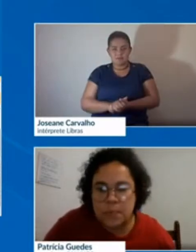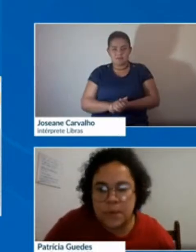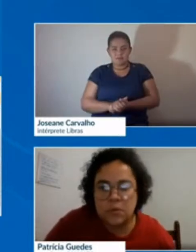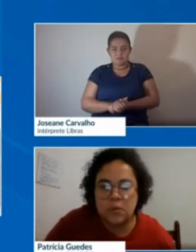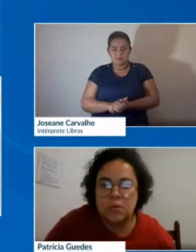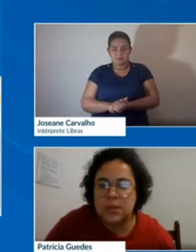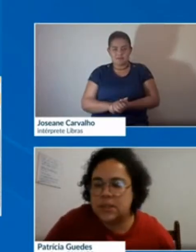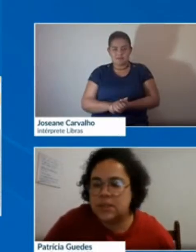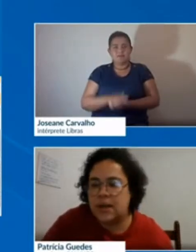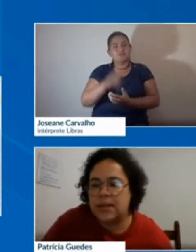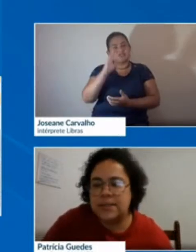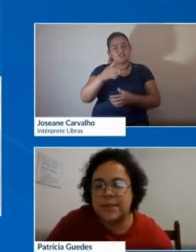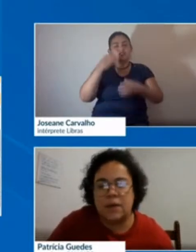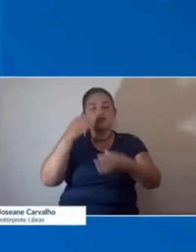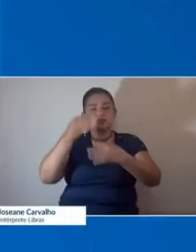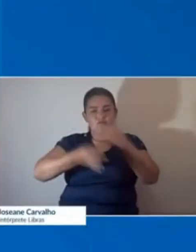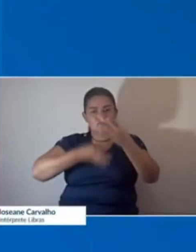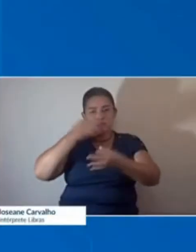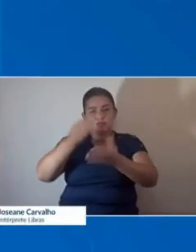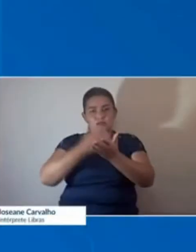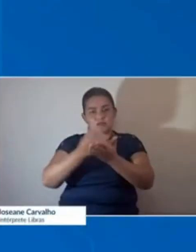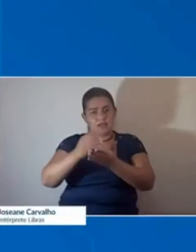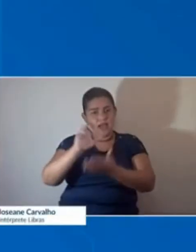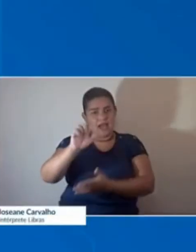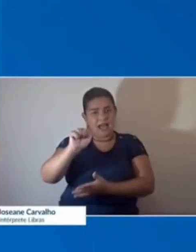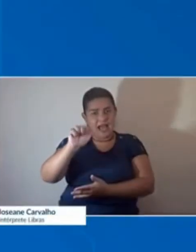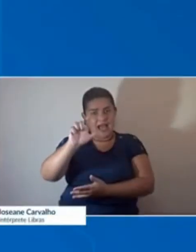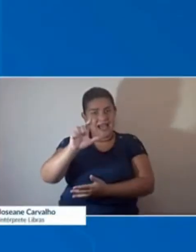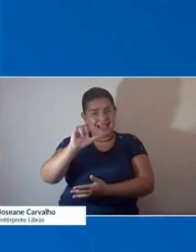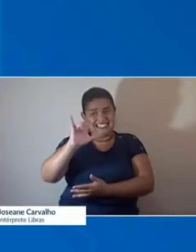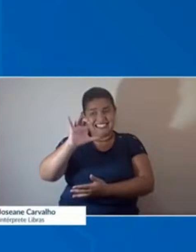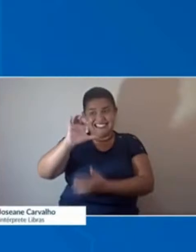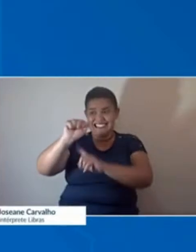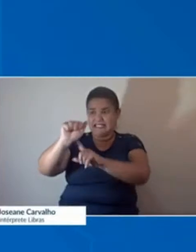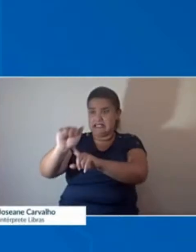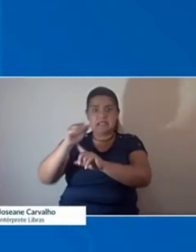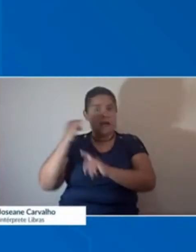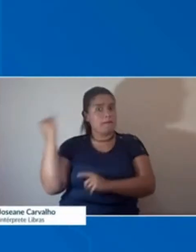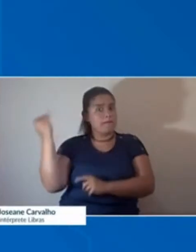mesmo comentou no início, a Alice é uma representante muito importante, né?